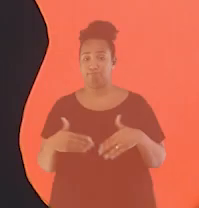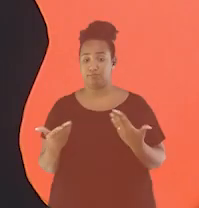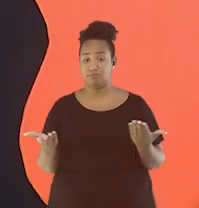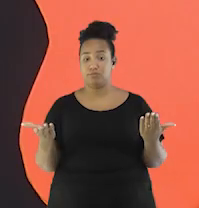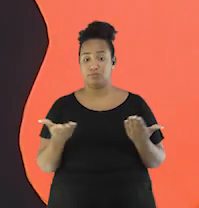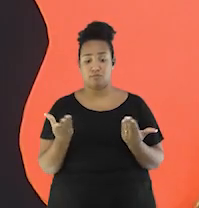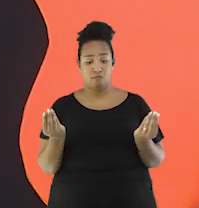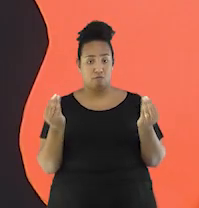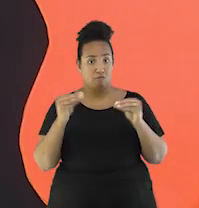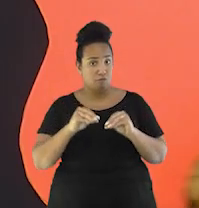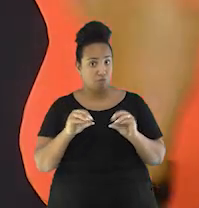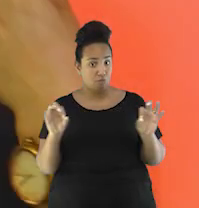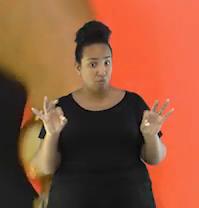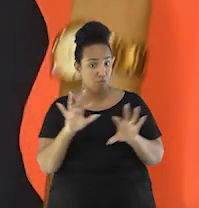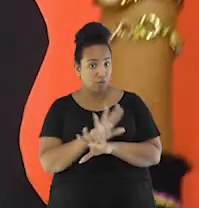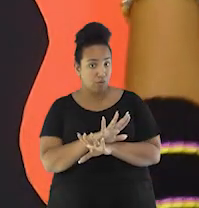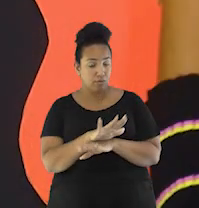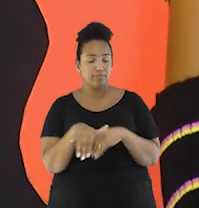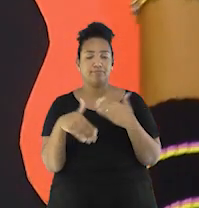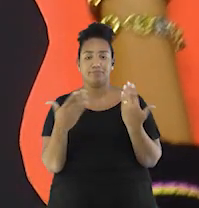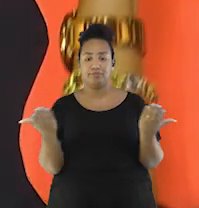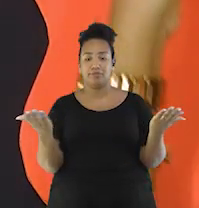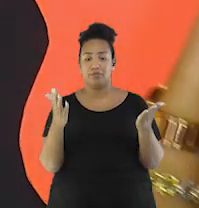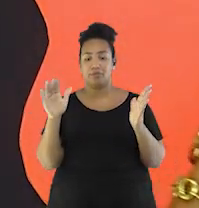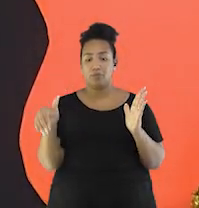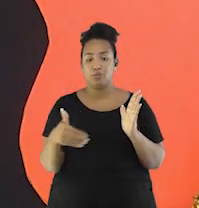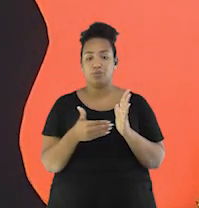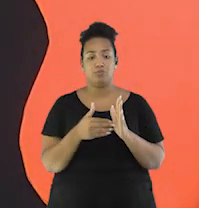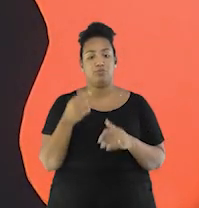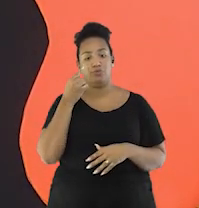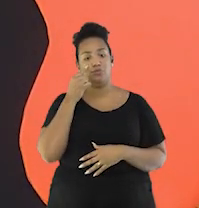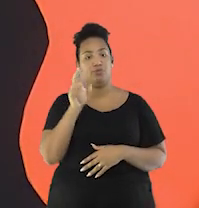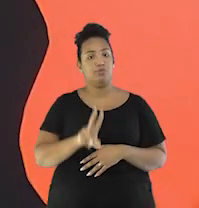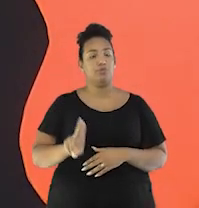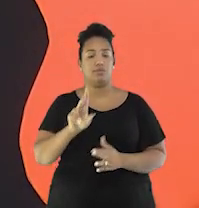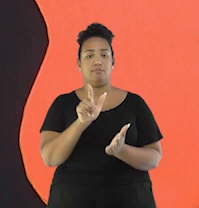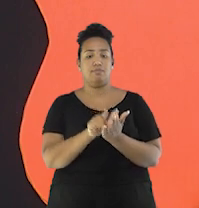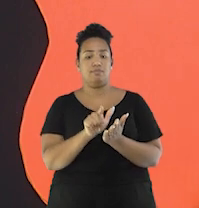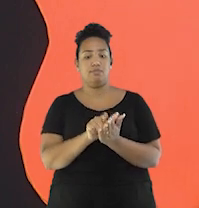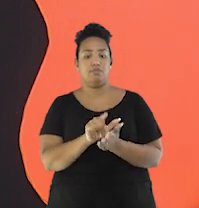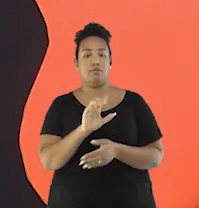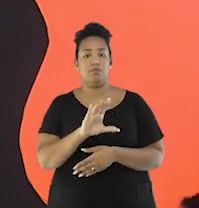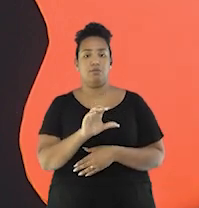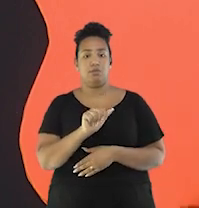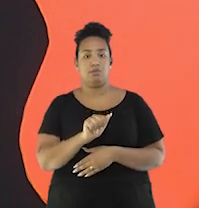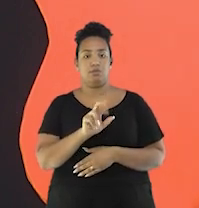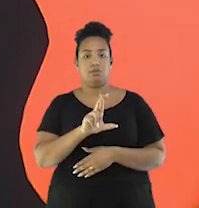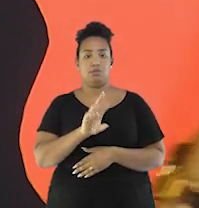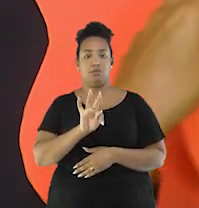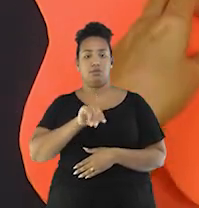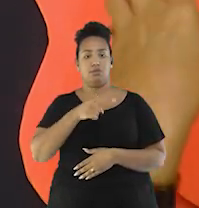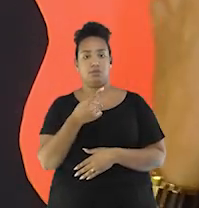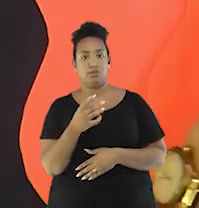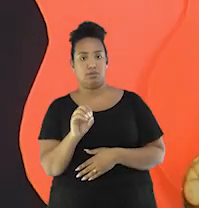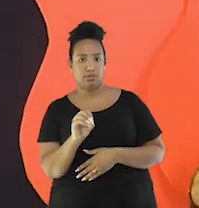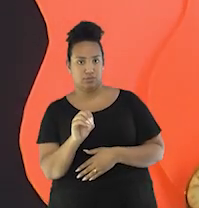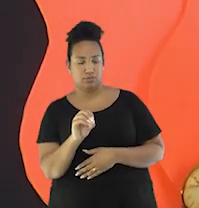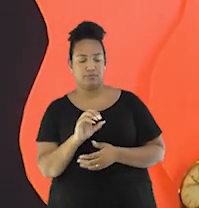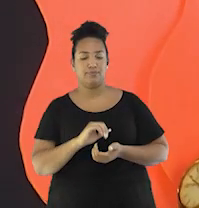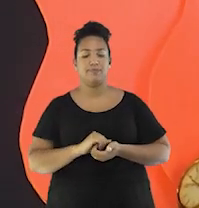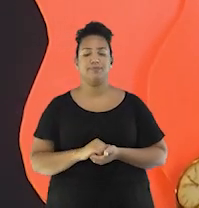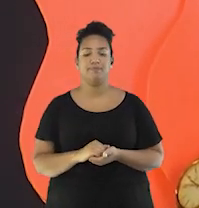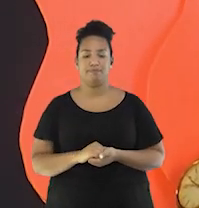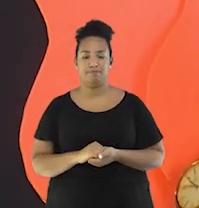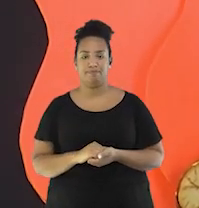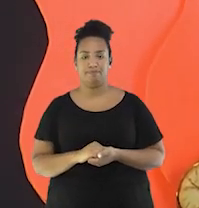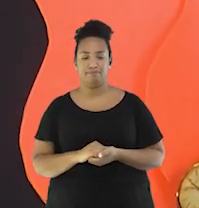Agora que fizemos todas as camadas, vamos colocar a finalização aqui do papel cartão. Um pouco